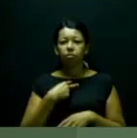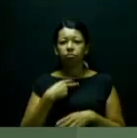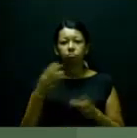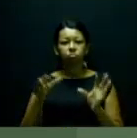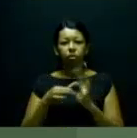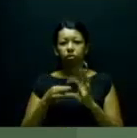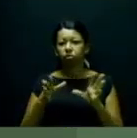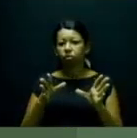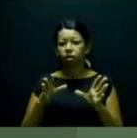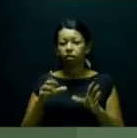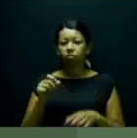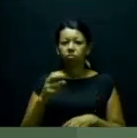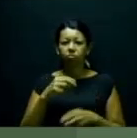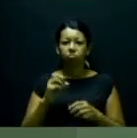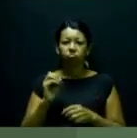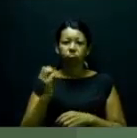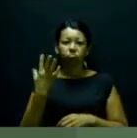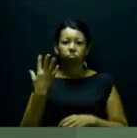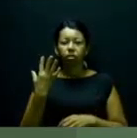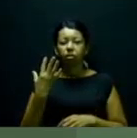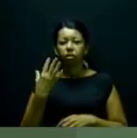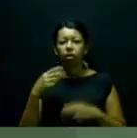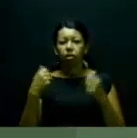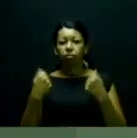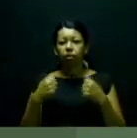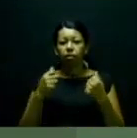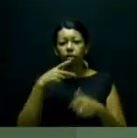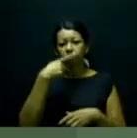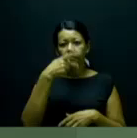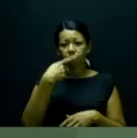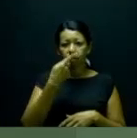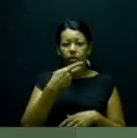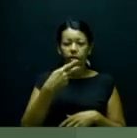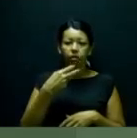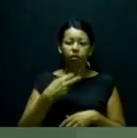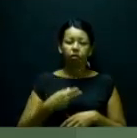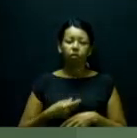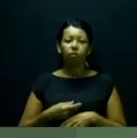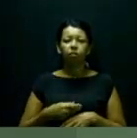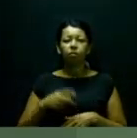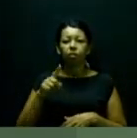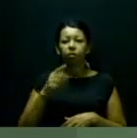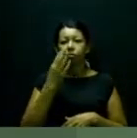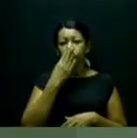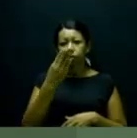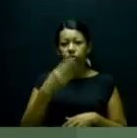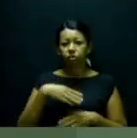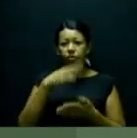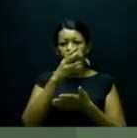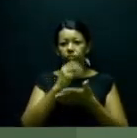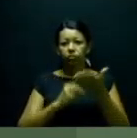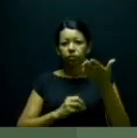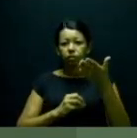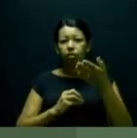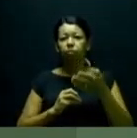situação. A gente precisa falar alguma coisa, e Vossa Excelência já deu o primeiro passo, que é